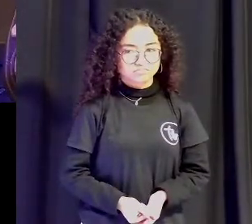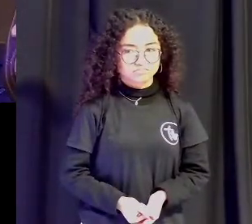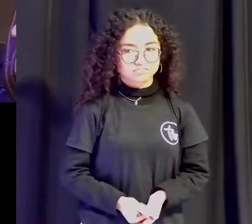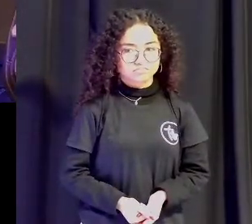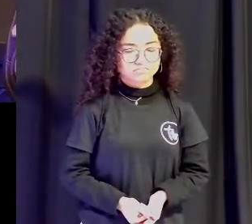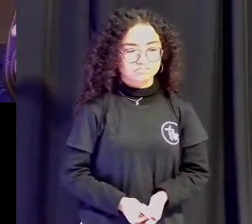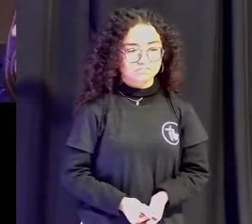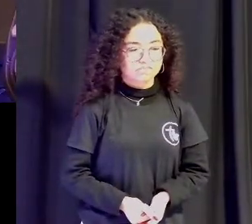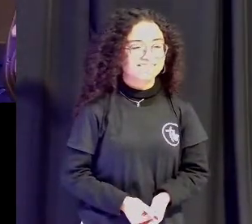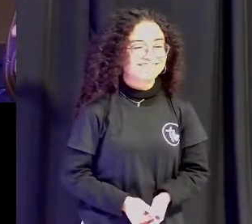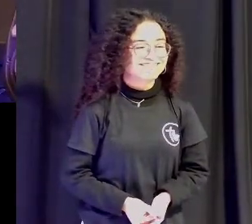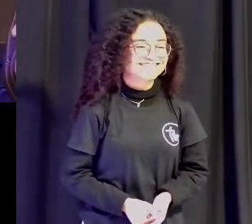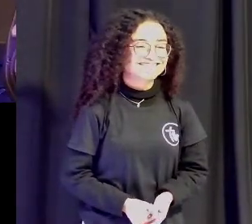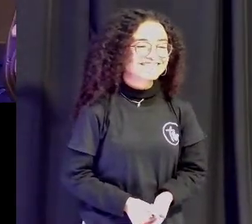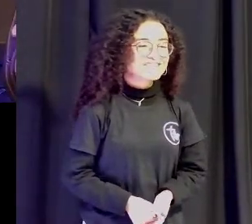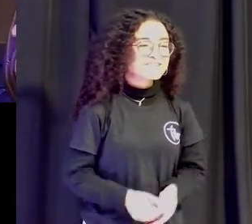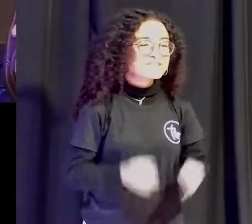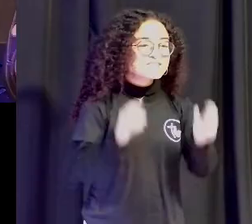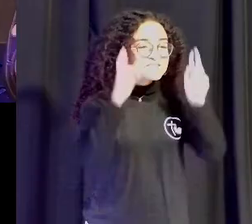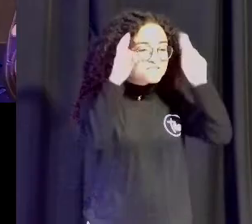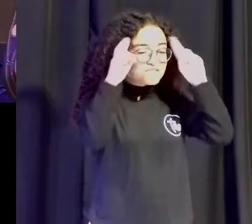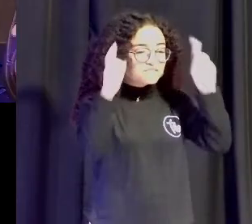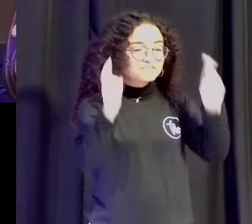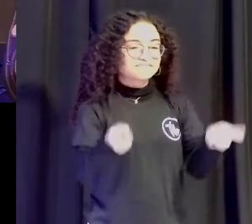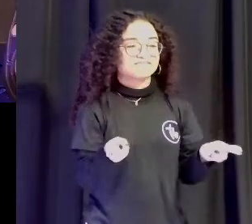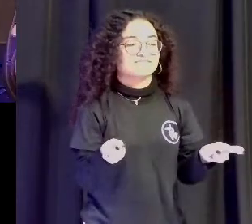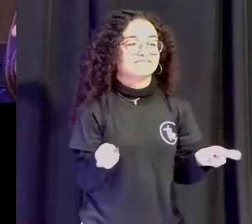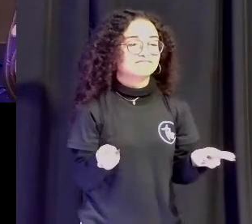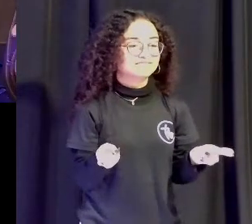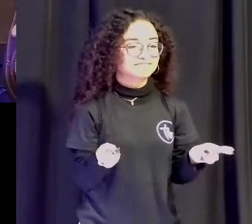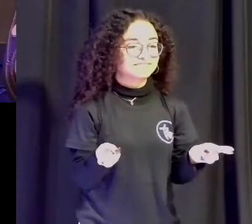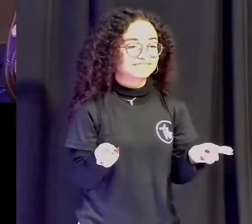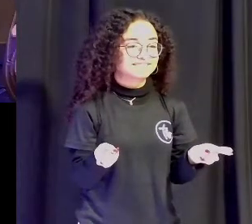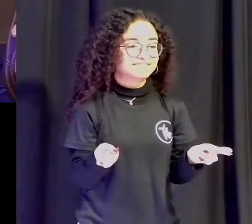Com todo respeito, não é moda gospel,